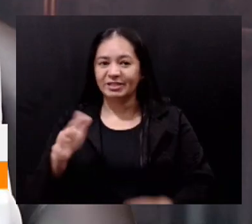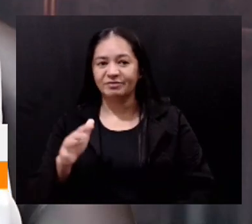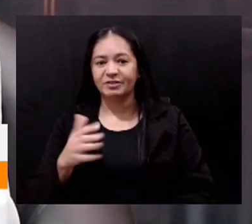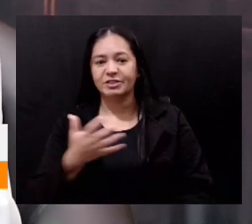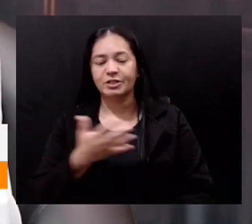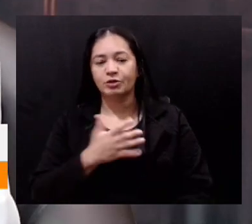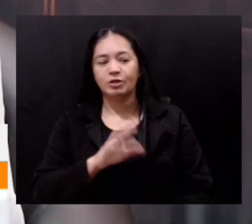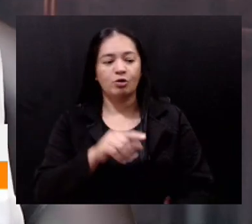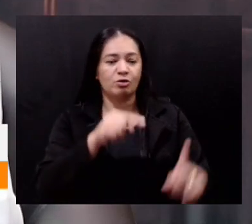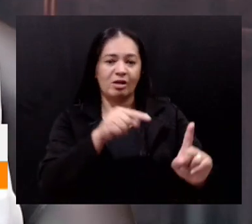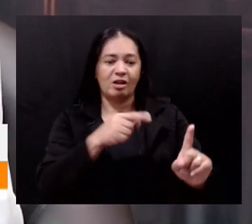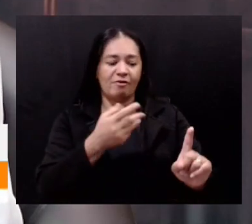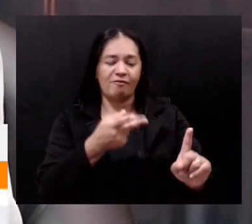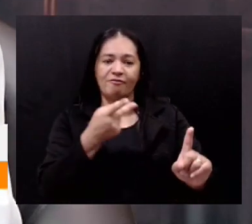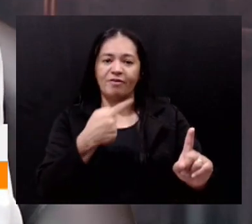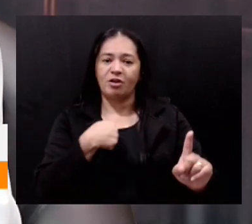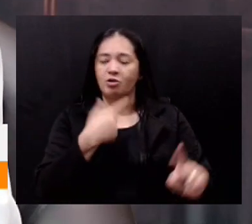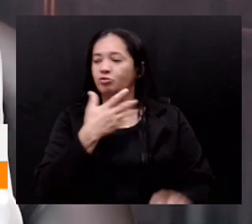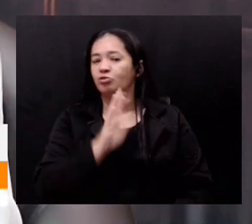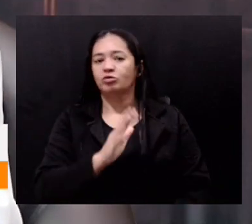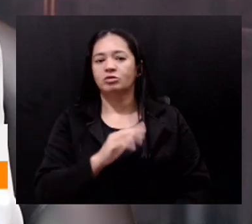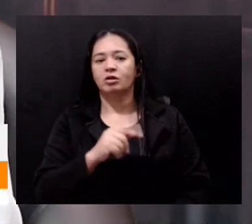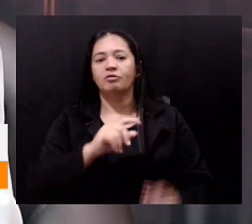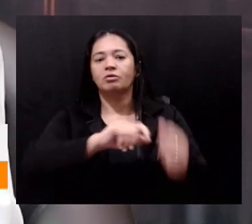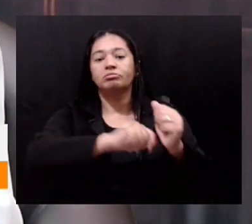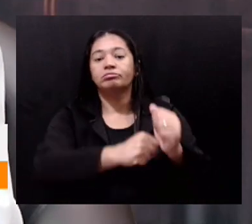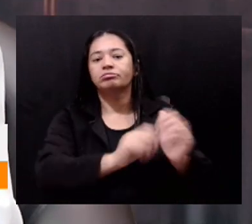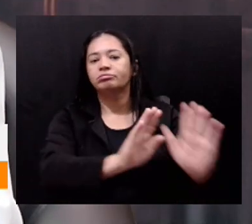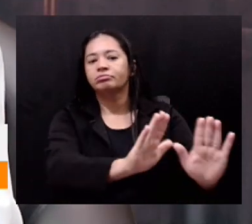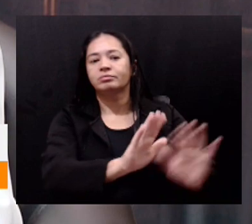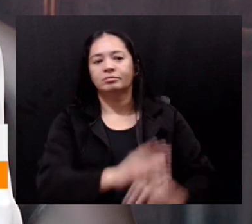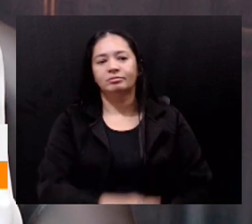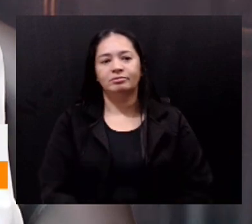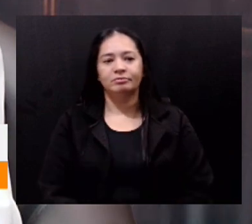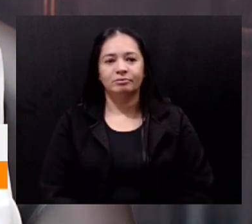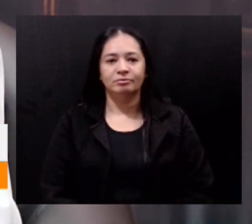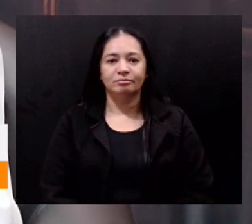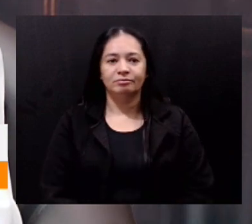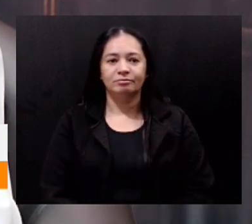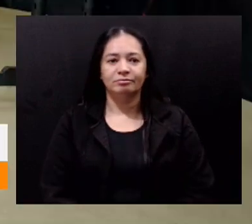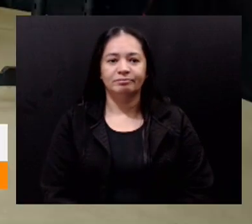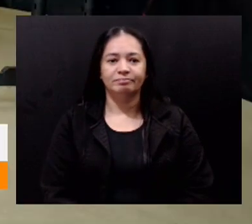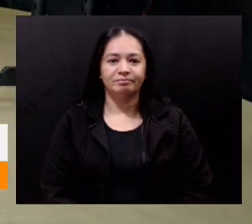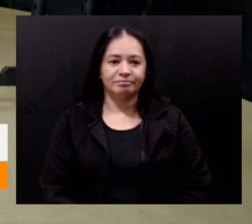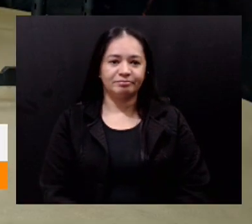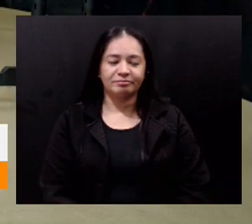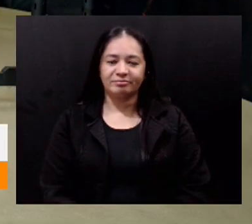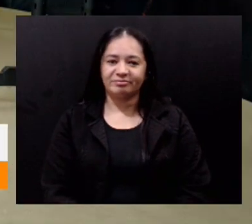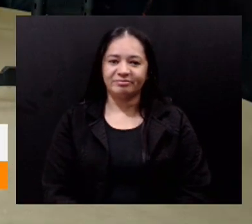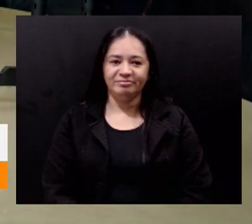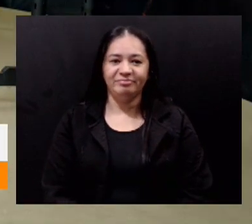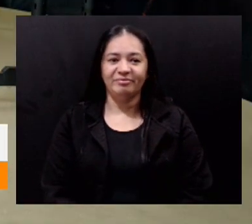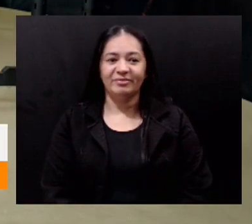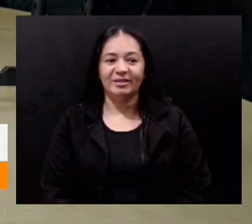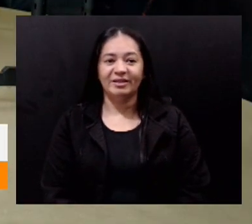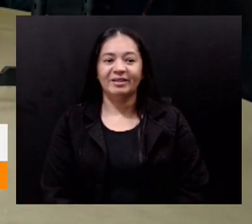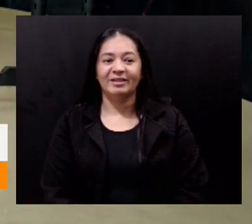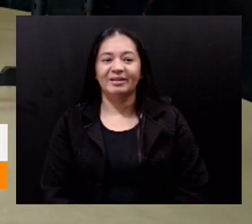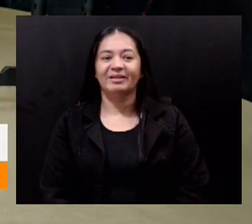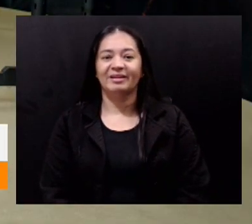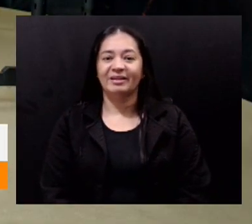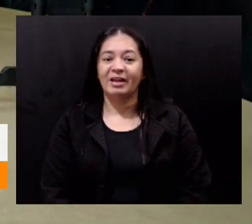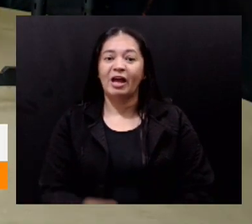ela postou, vou lá e bloqueio, vou lá e Aham. excluo. Então, Aí você tira a diversidade, até mesmo de você, sabe, lidar com algo